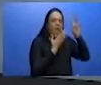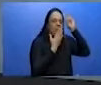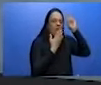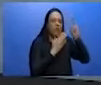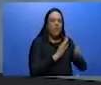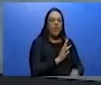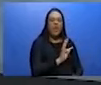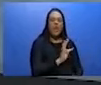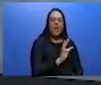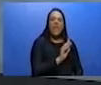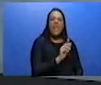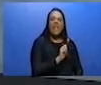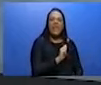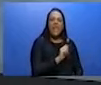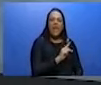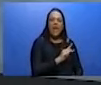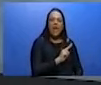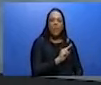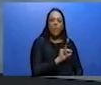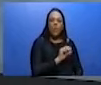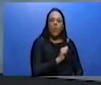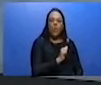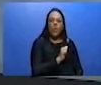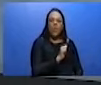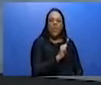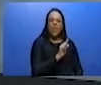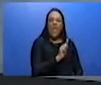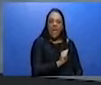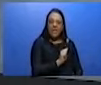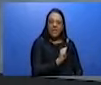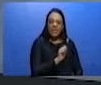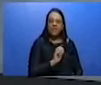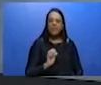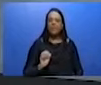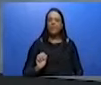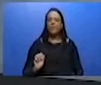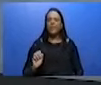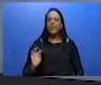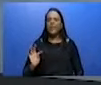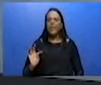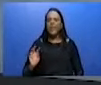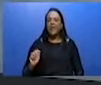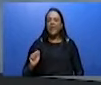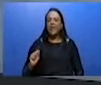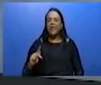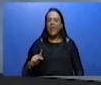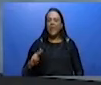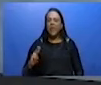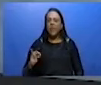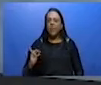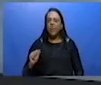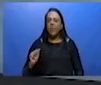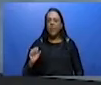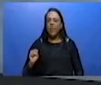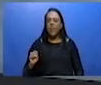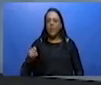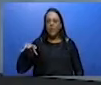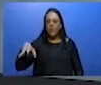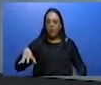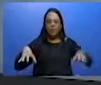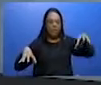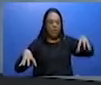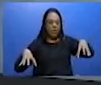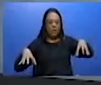Os tapuias em tupi quer dizer os outros. Não é tupi-guarani, então é tapuia, são os outros.